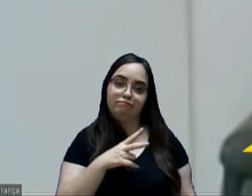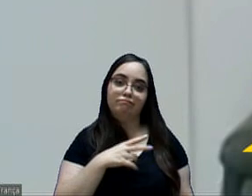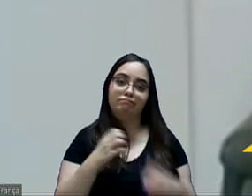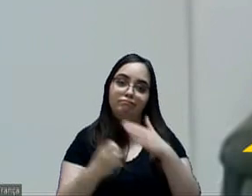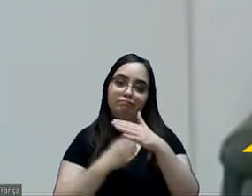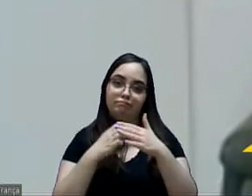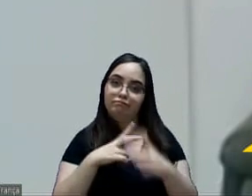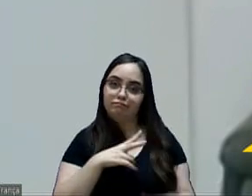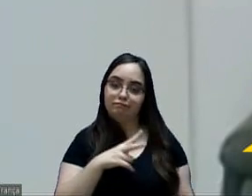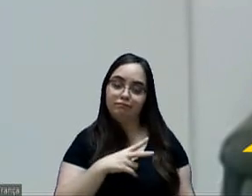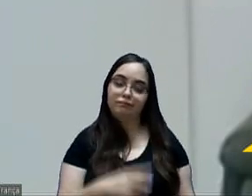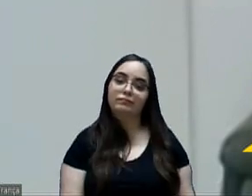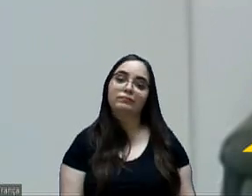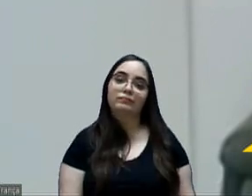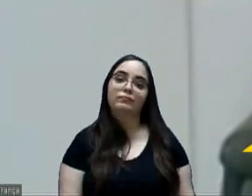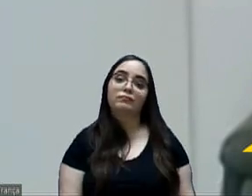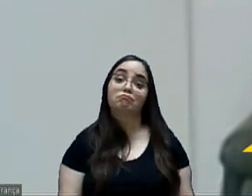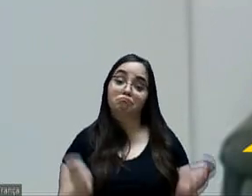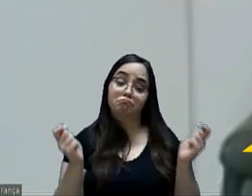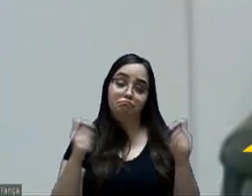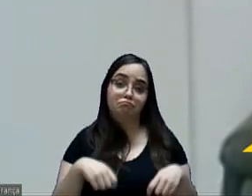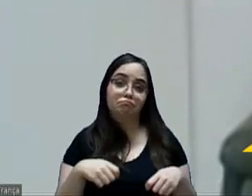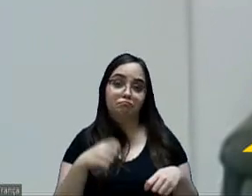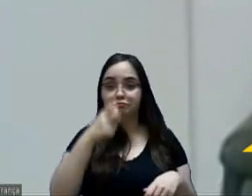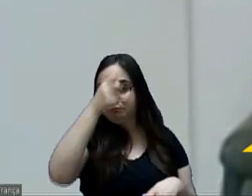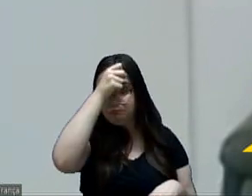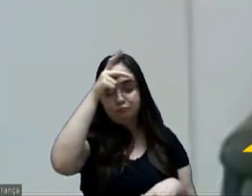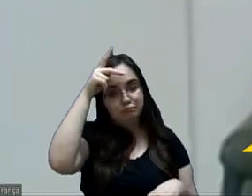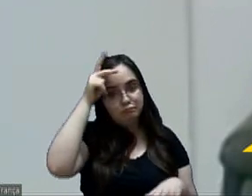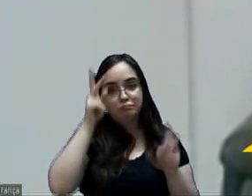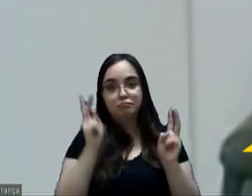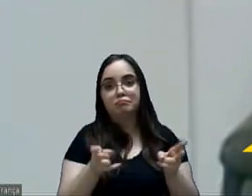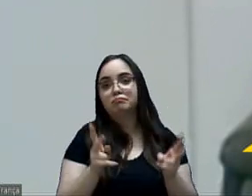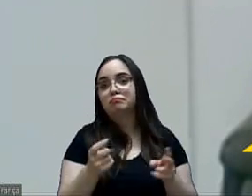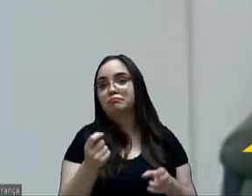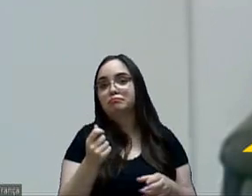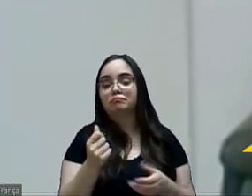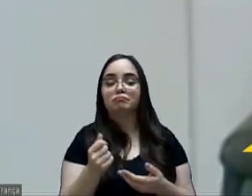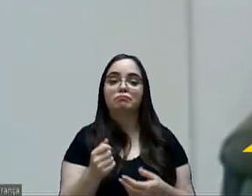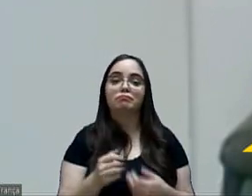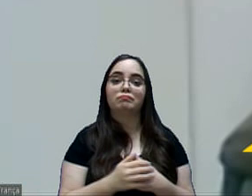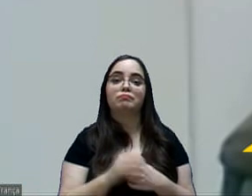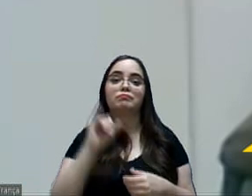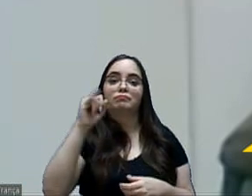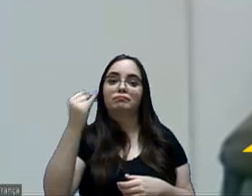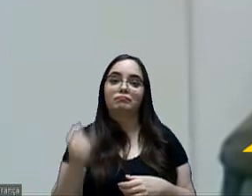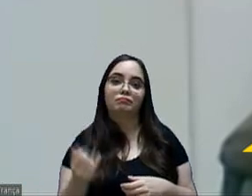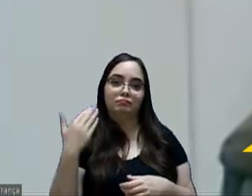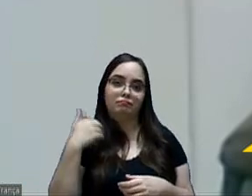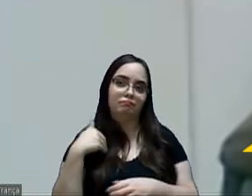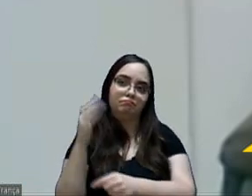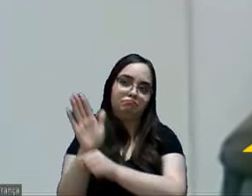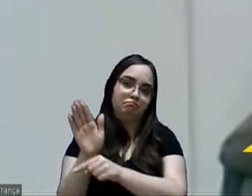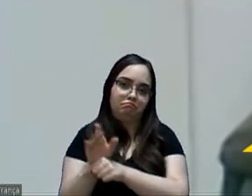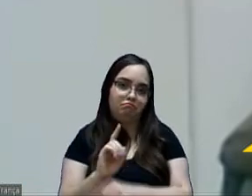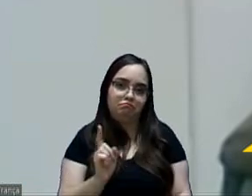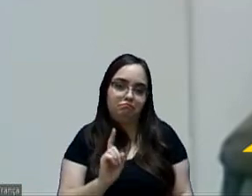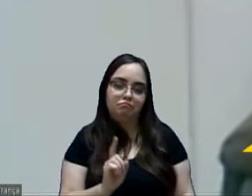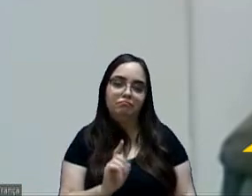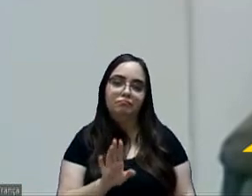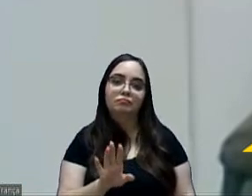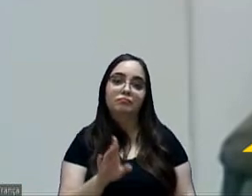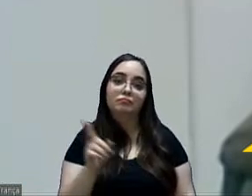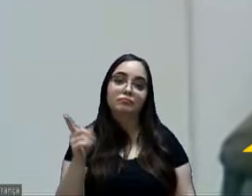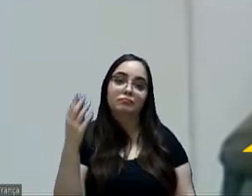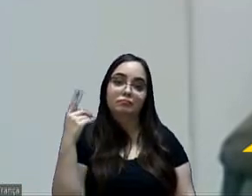conheço, ter usado o próprio recurso humano da prefeitura. Como a ex-prefeita Jaqueline, estou aqui para defender ela, não sou líder dela,